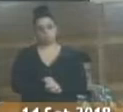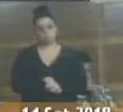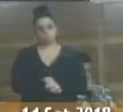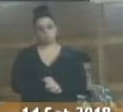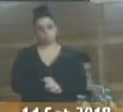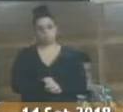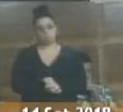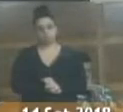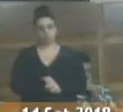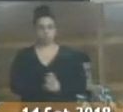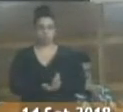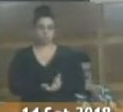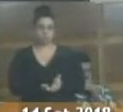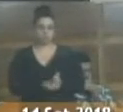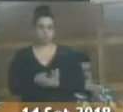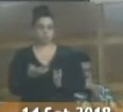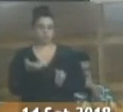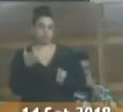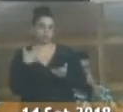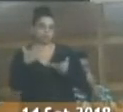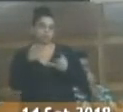eu não gostaria de dizer,